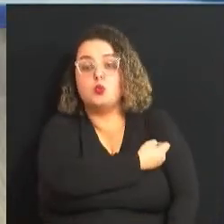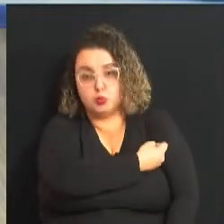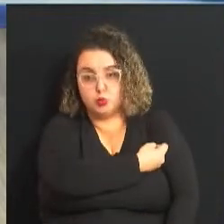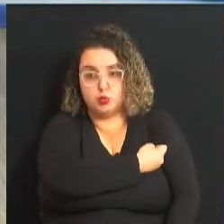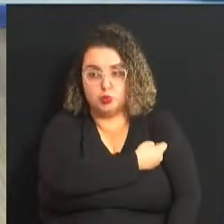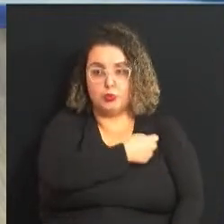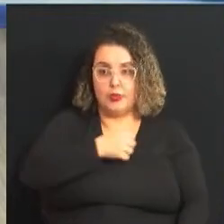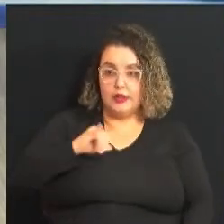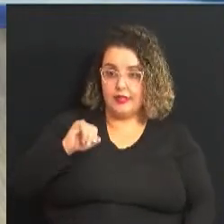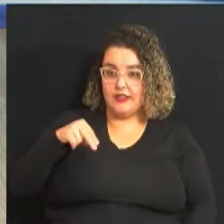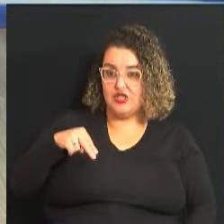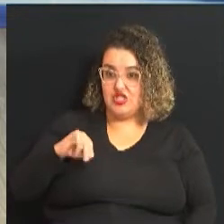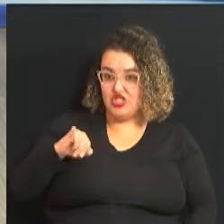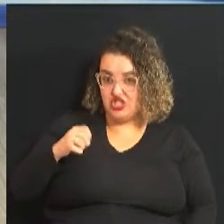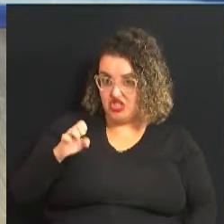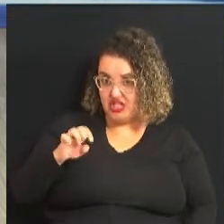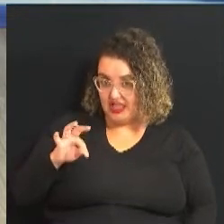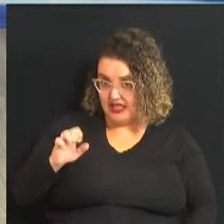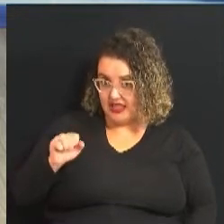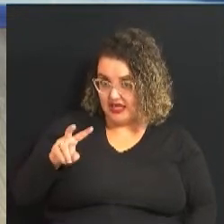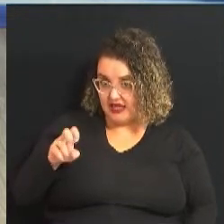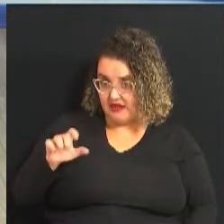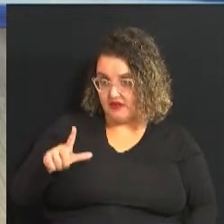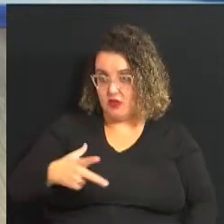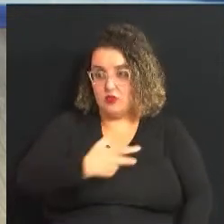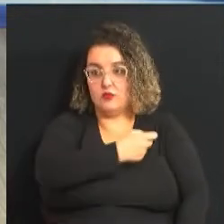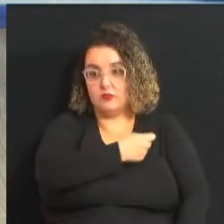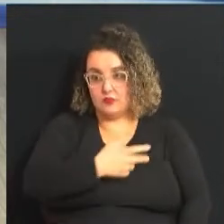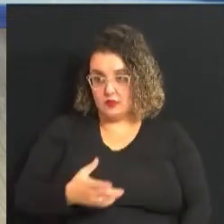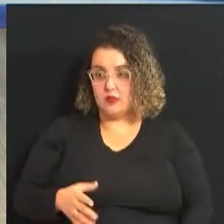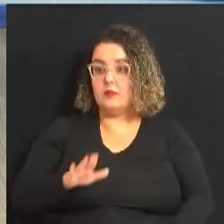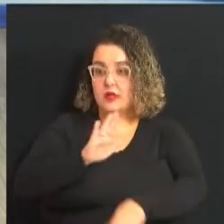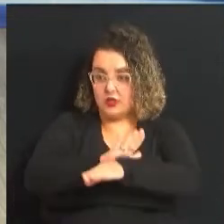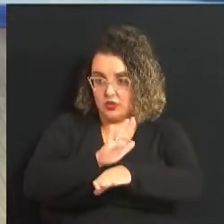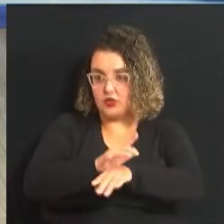injeção aí, também ajuda quem esquece?